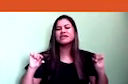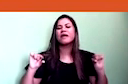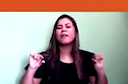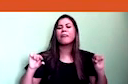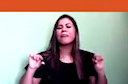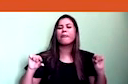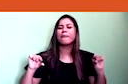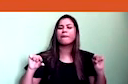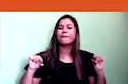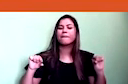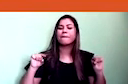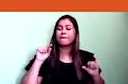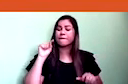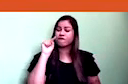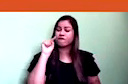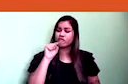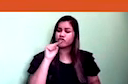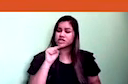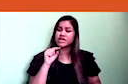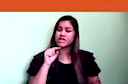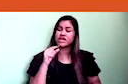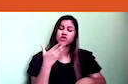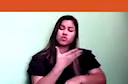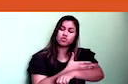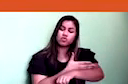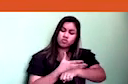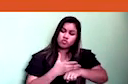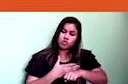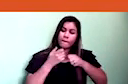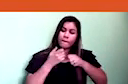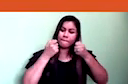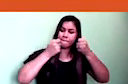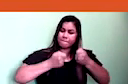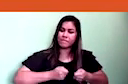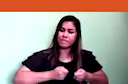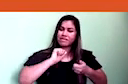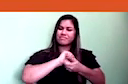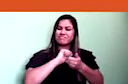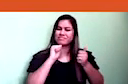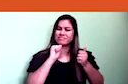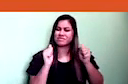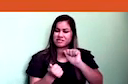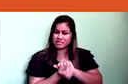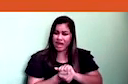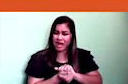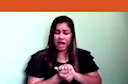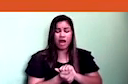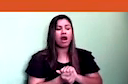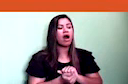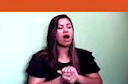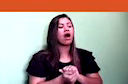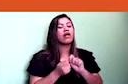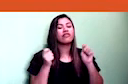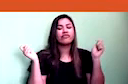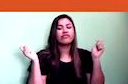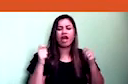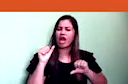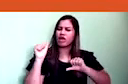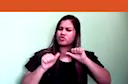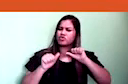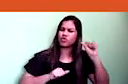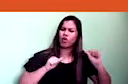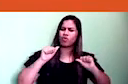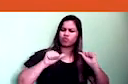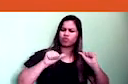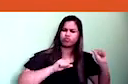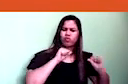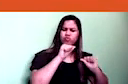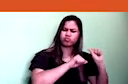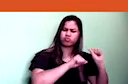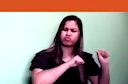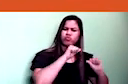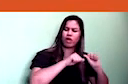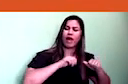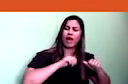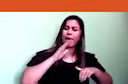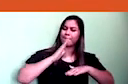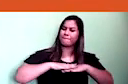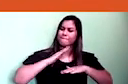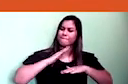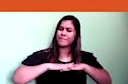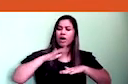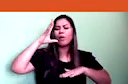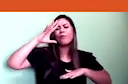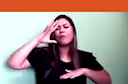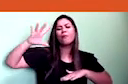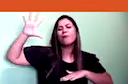né? Quando você exerce a sua resiliência, é possível, né, mudar várias formas de agir e de